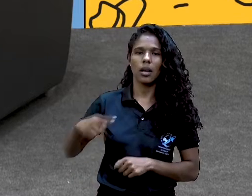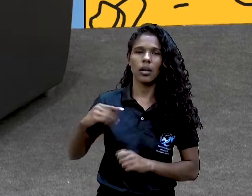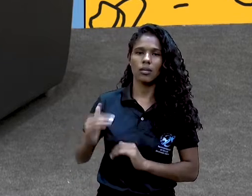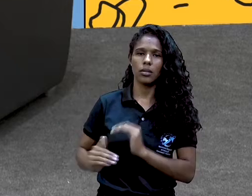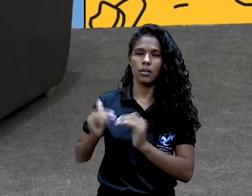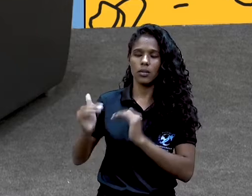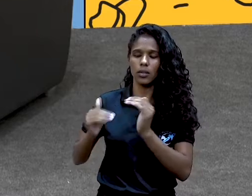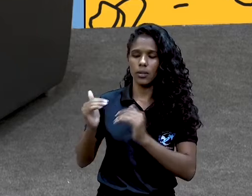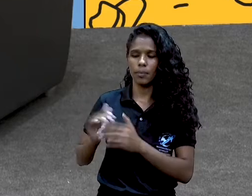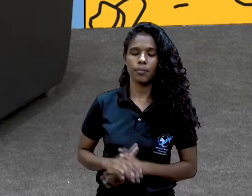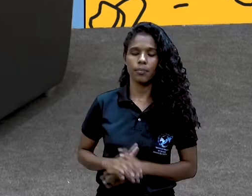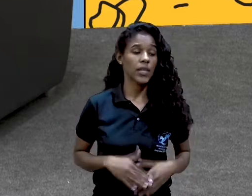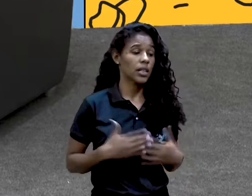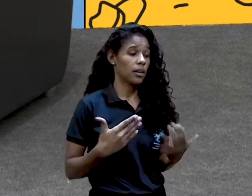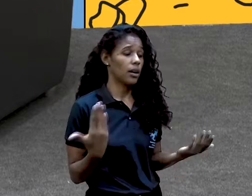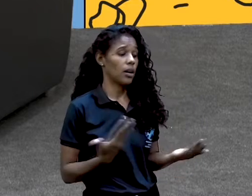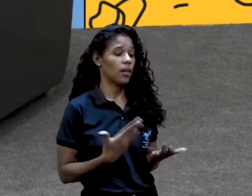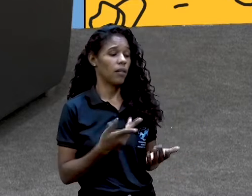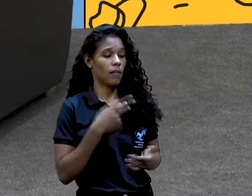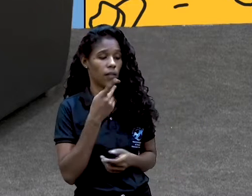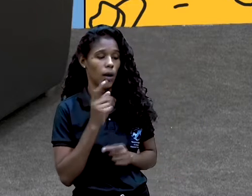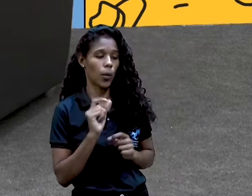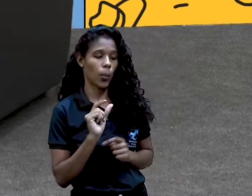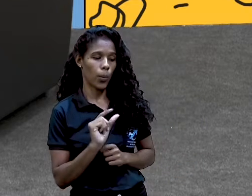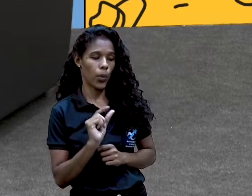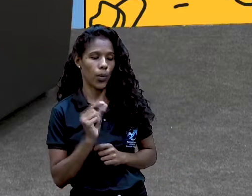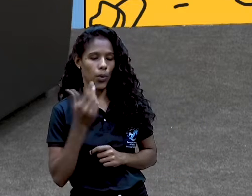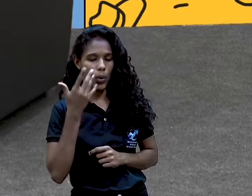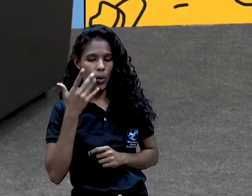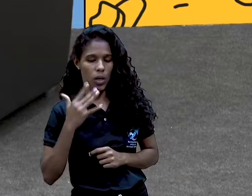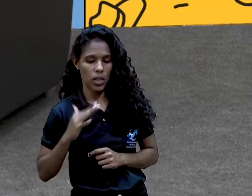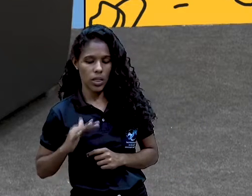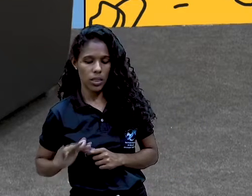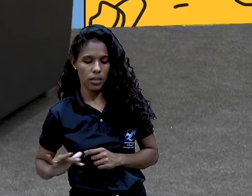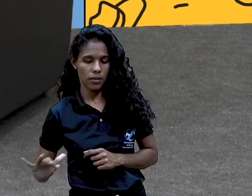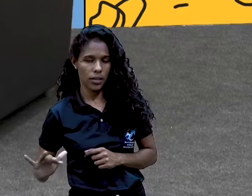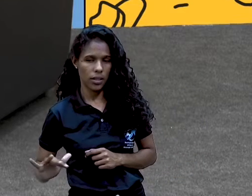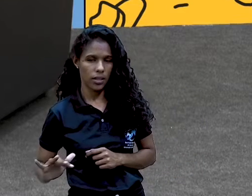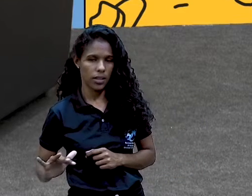infância, nos referimos a seres que estão na fase do brincar.